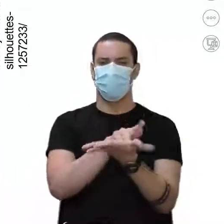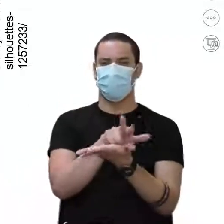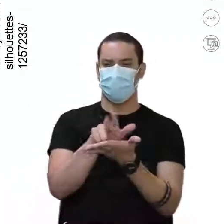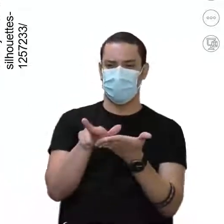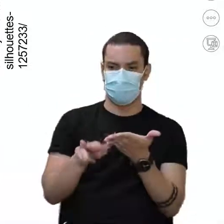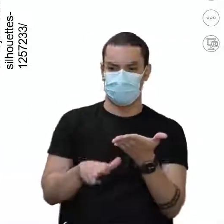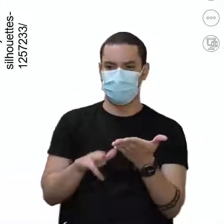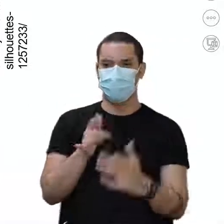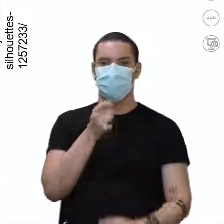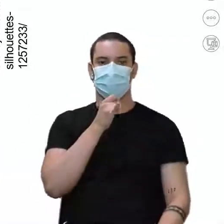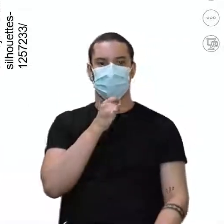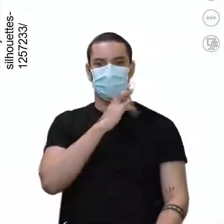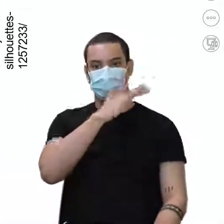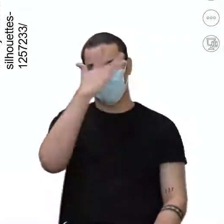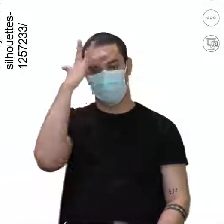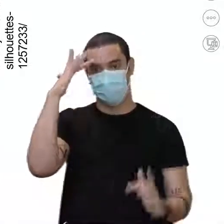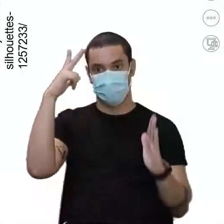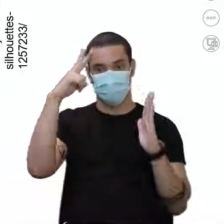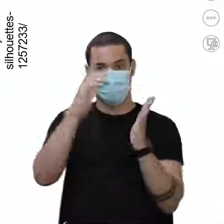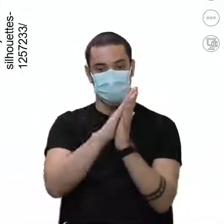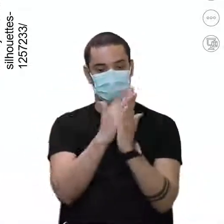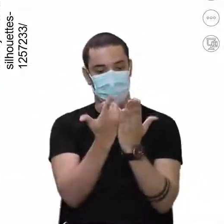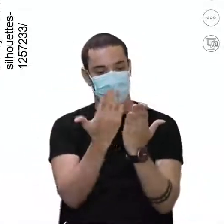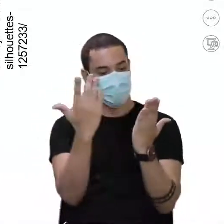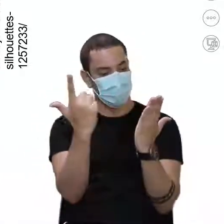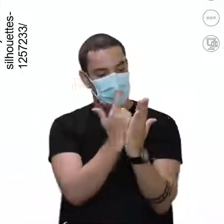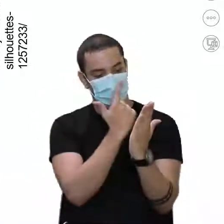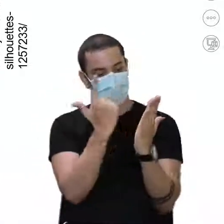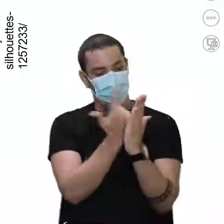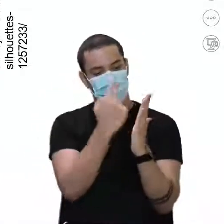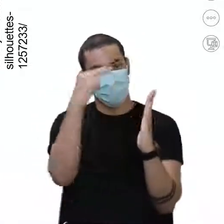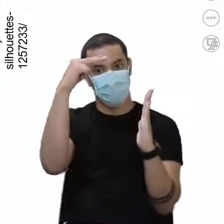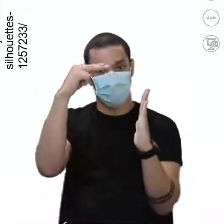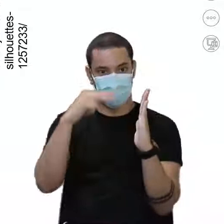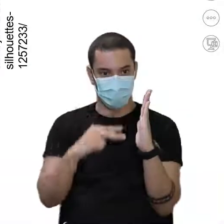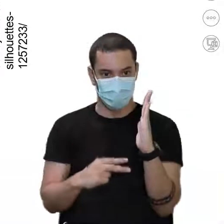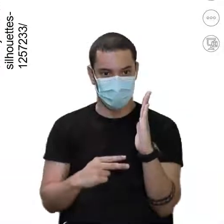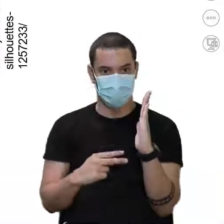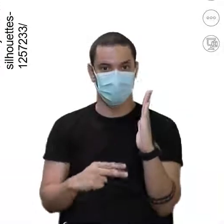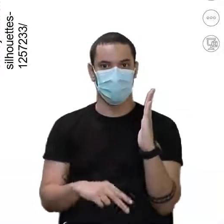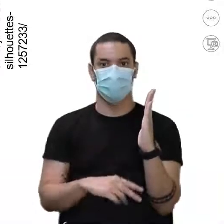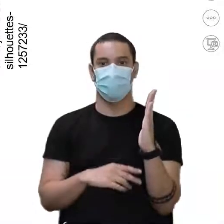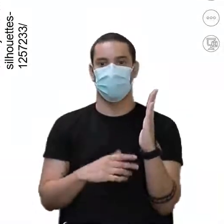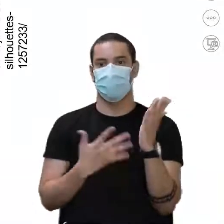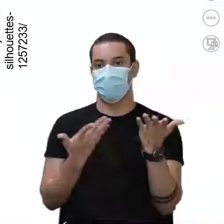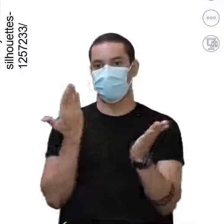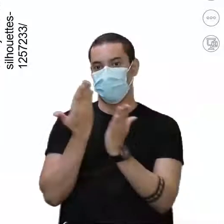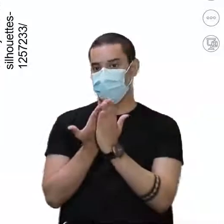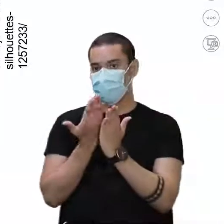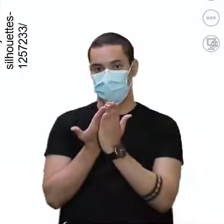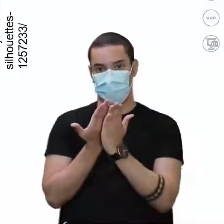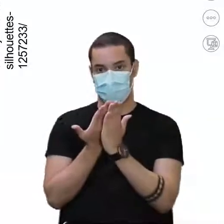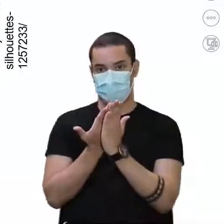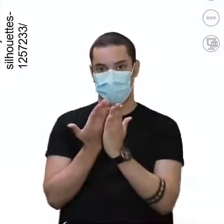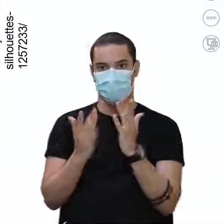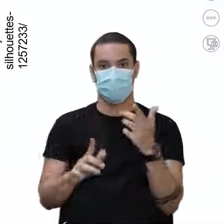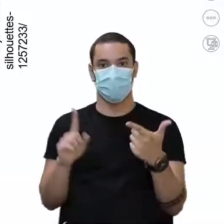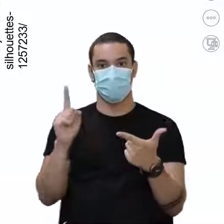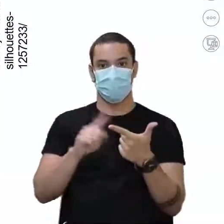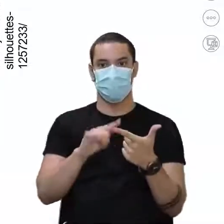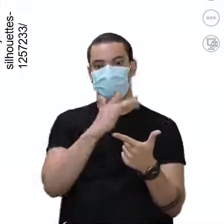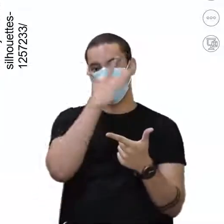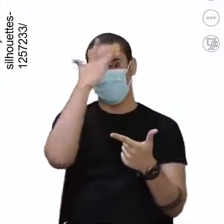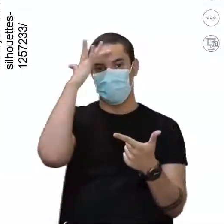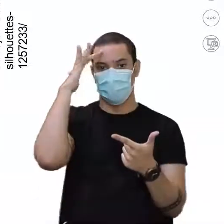aí uma pessoa lendo um livro, reading a book, a dictionary, provavelmente estudando. Temos uma pessoa